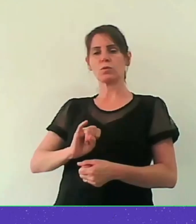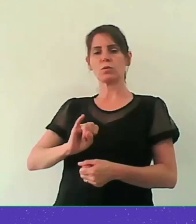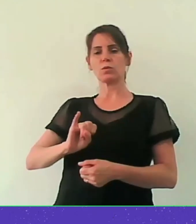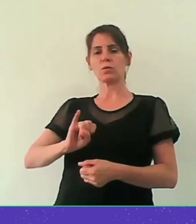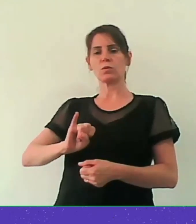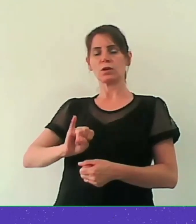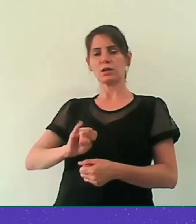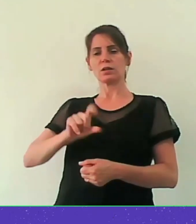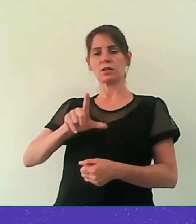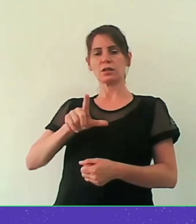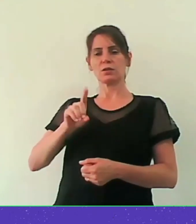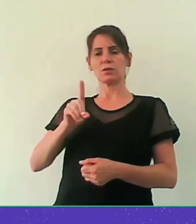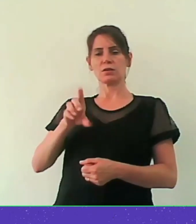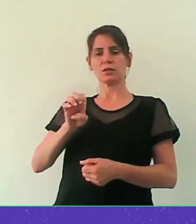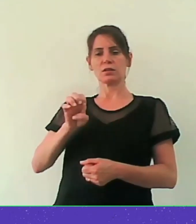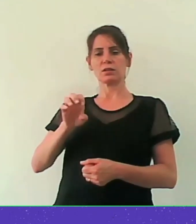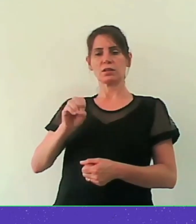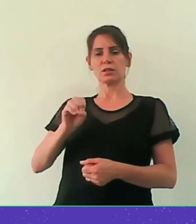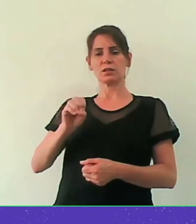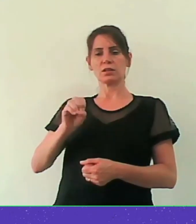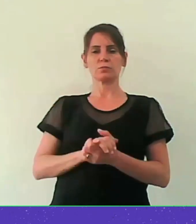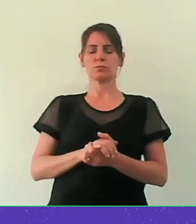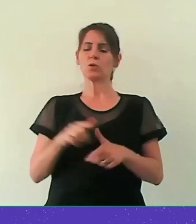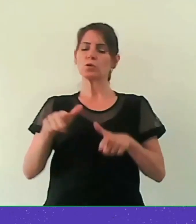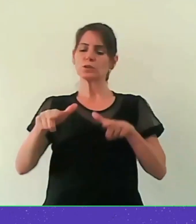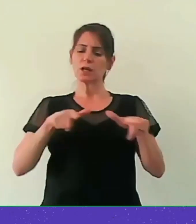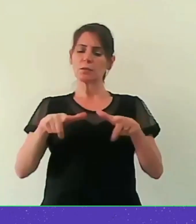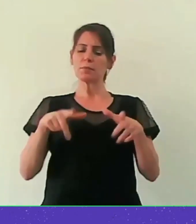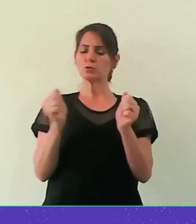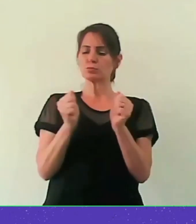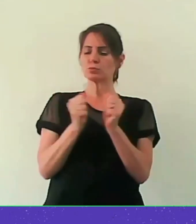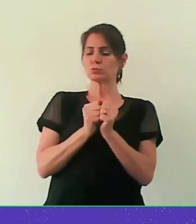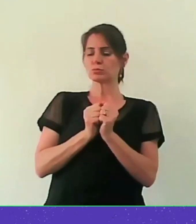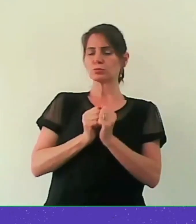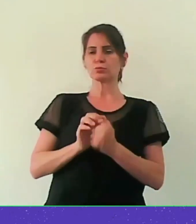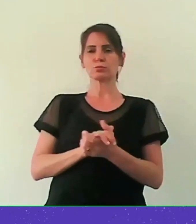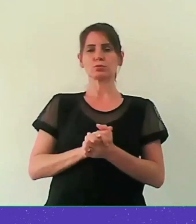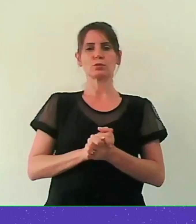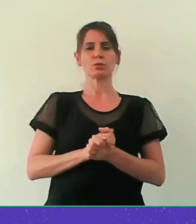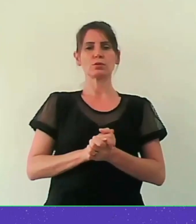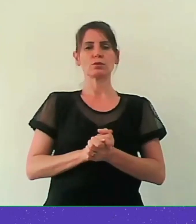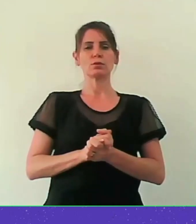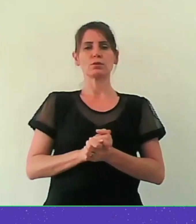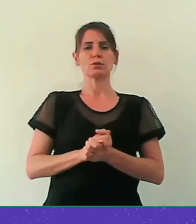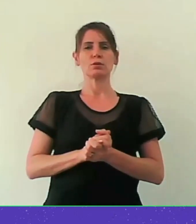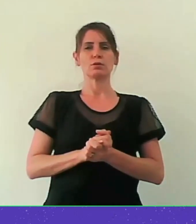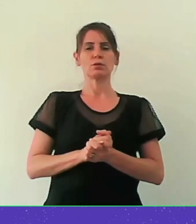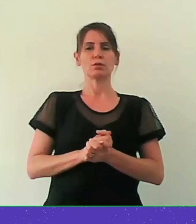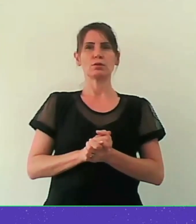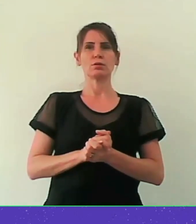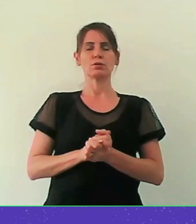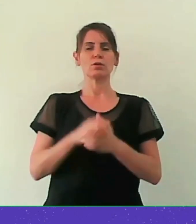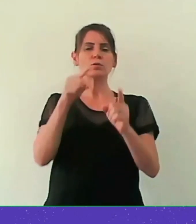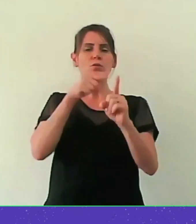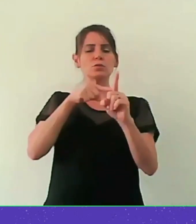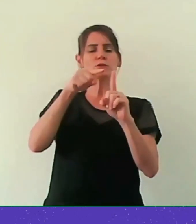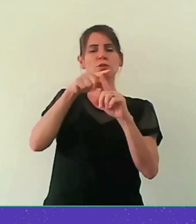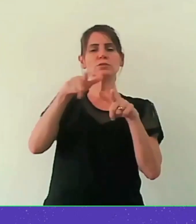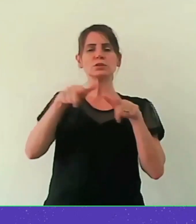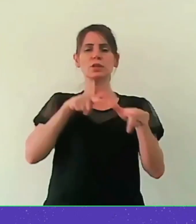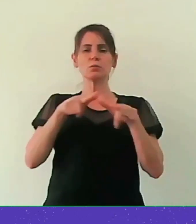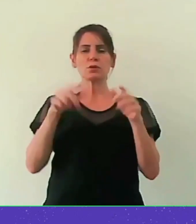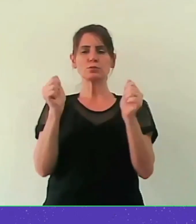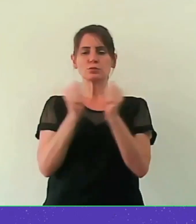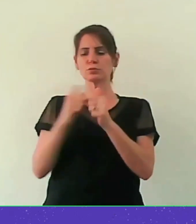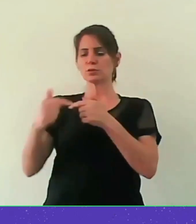o nosso trabalho aqui com vocês, o nosso papel, o objetivo do nosso trabalho para com vocês,